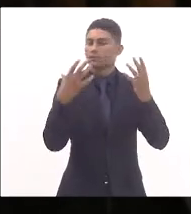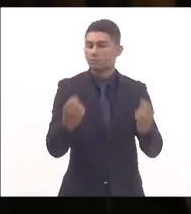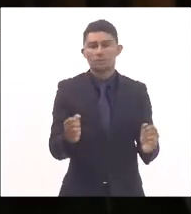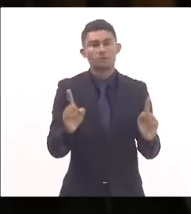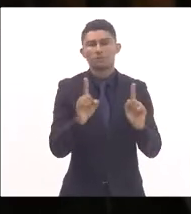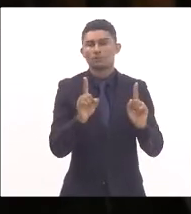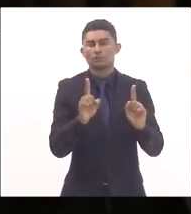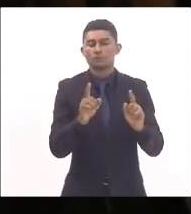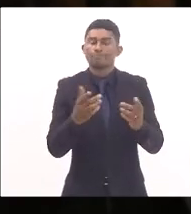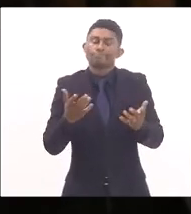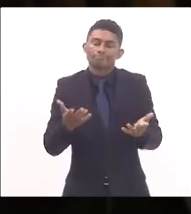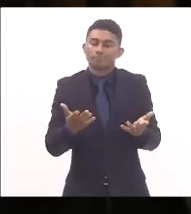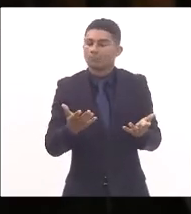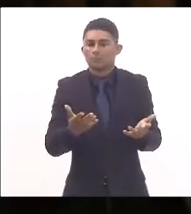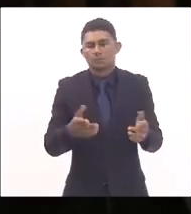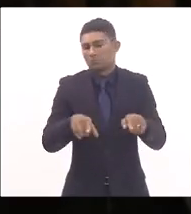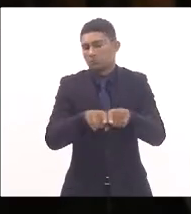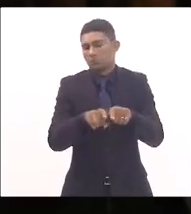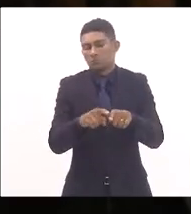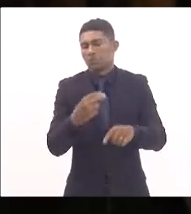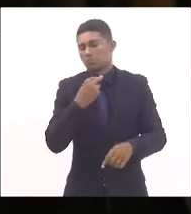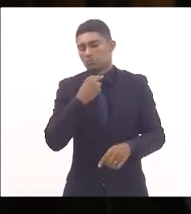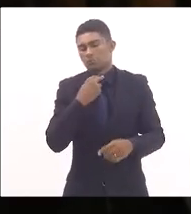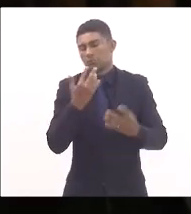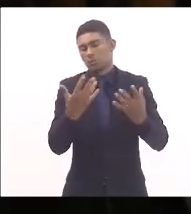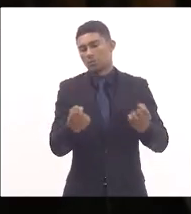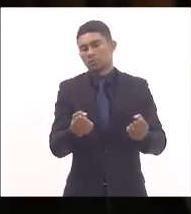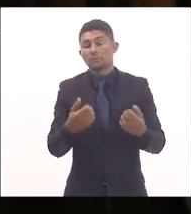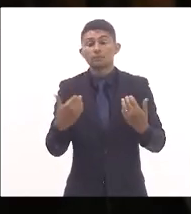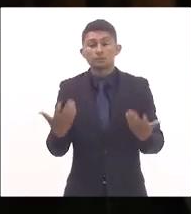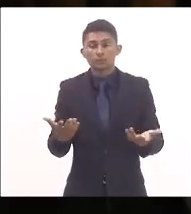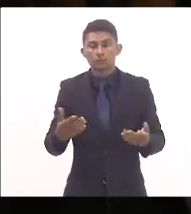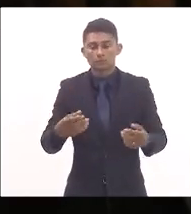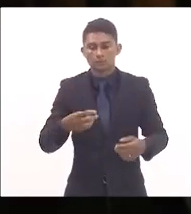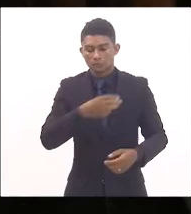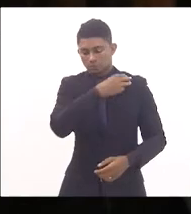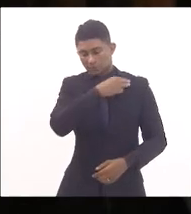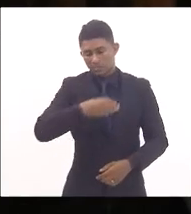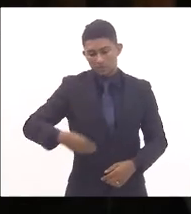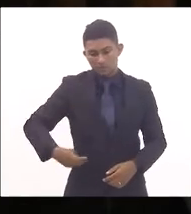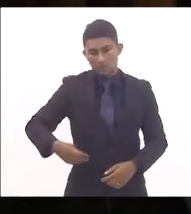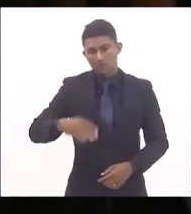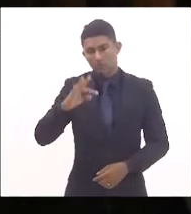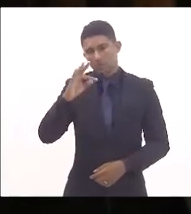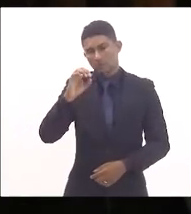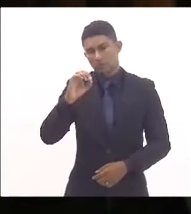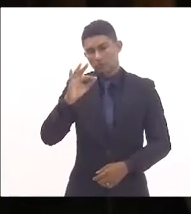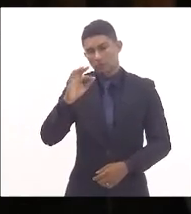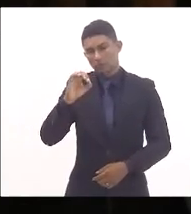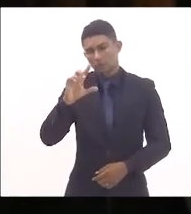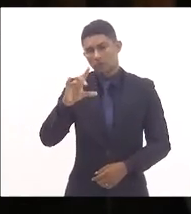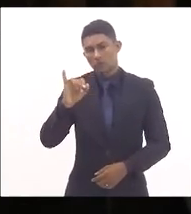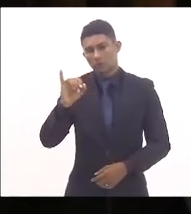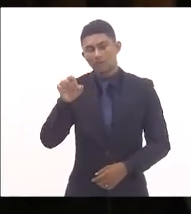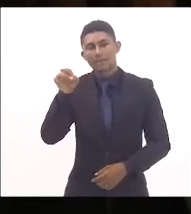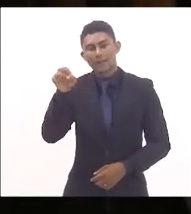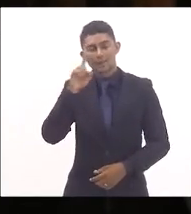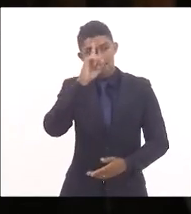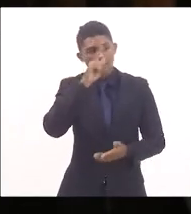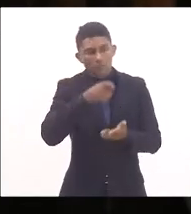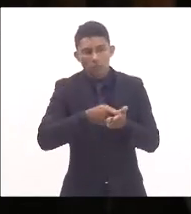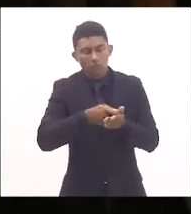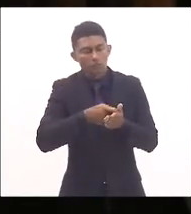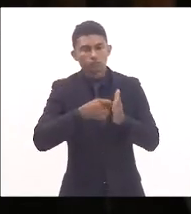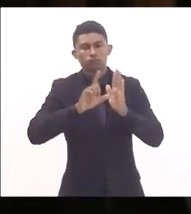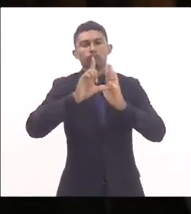podia acatá-la. E aí o ministro Toffoli adiou a decisão, porque está aguardando